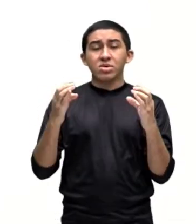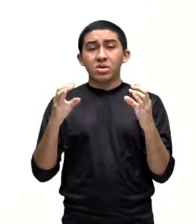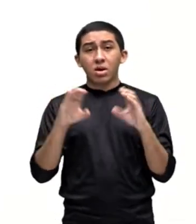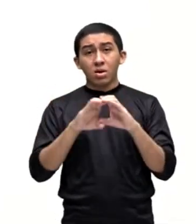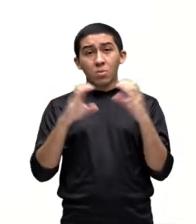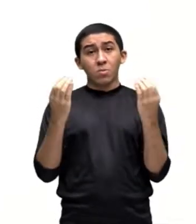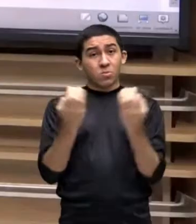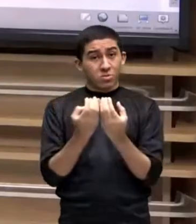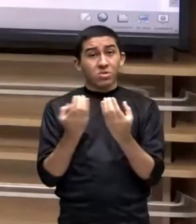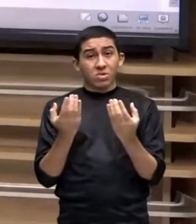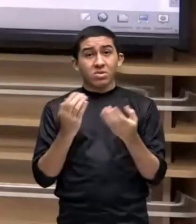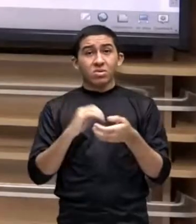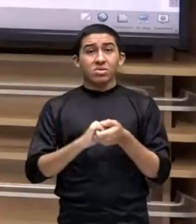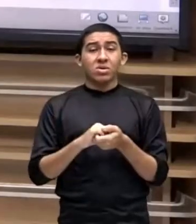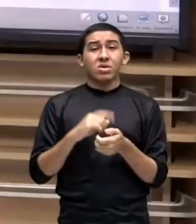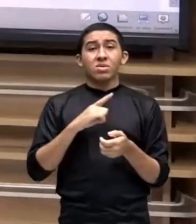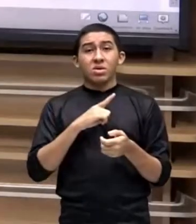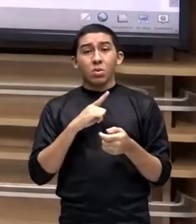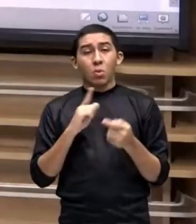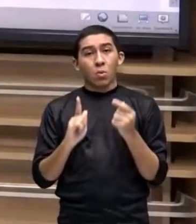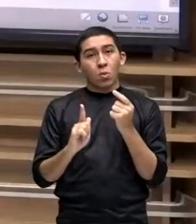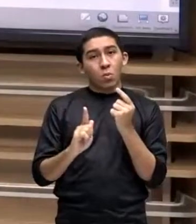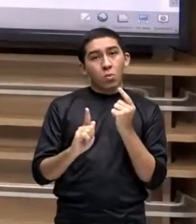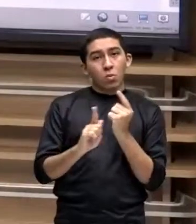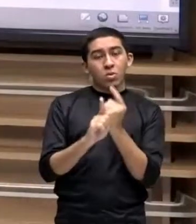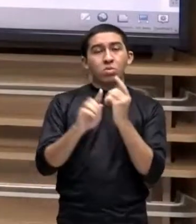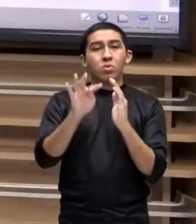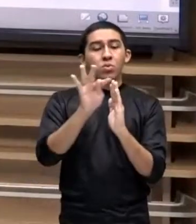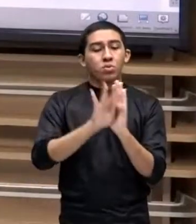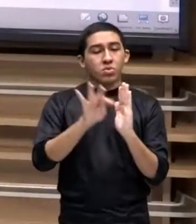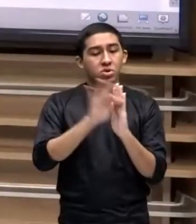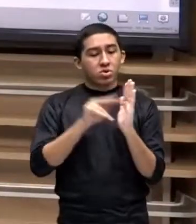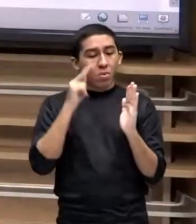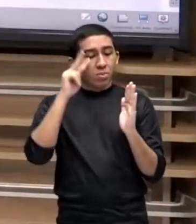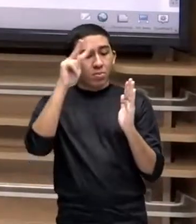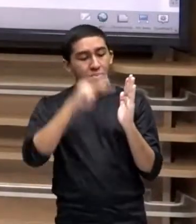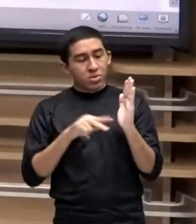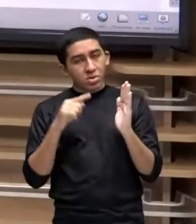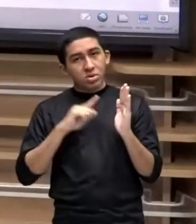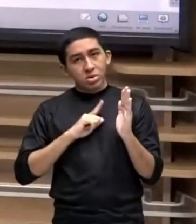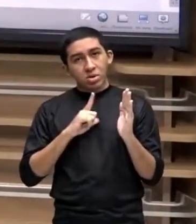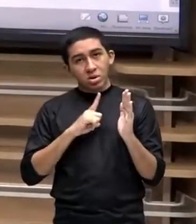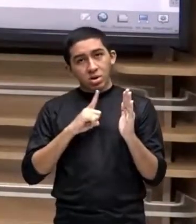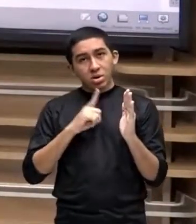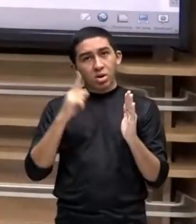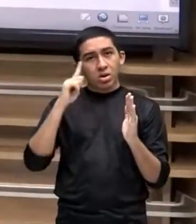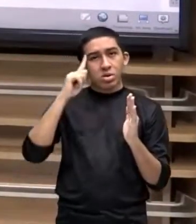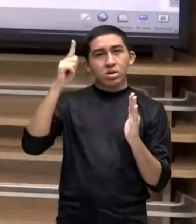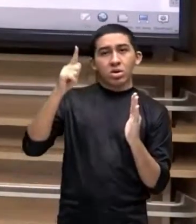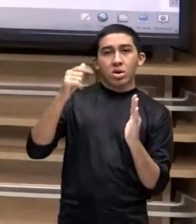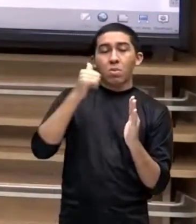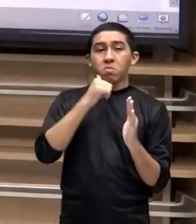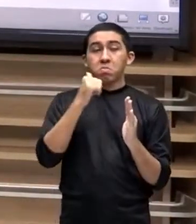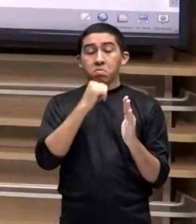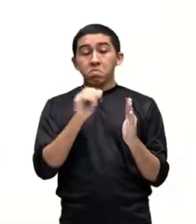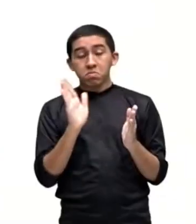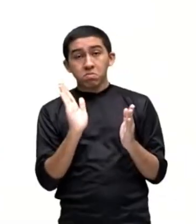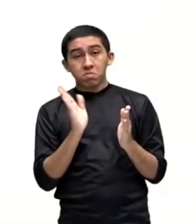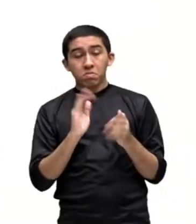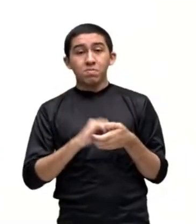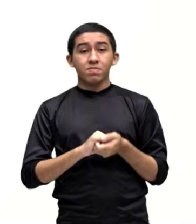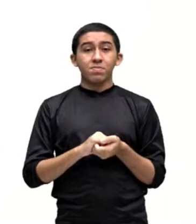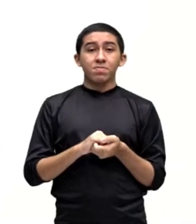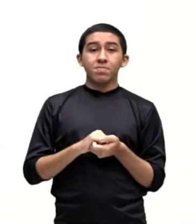gente tem esse primeiro contato com o texto, a gente vai fazendo uma ideia sobre essa moça. E aí, olhem